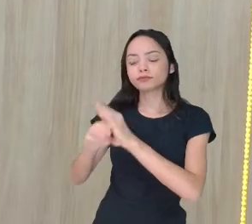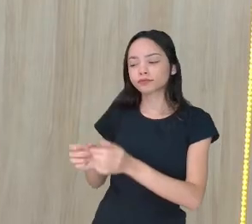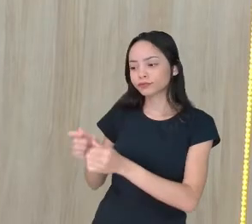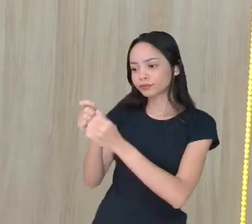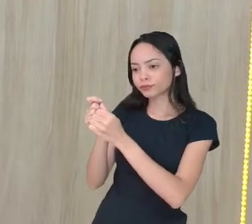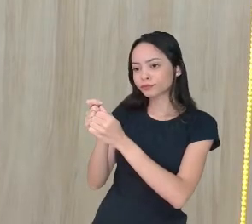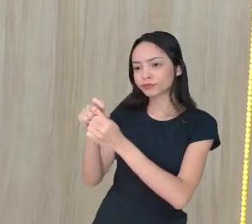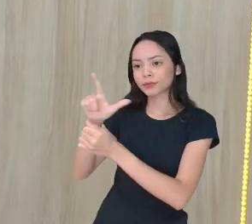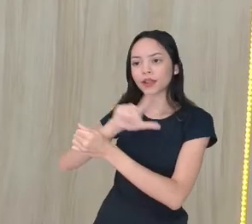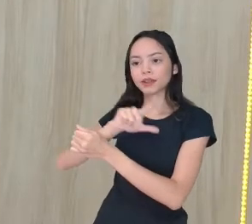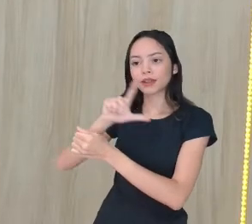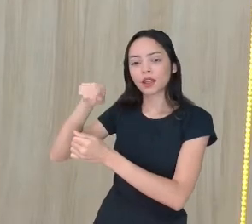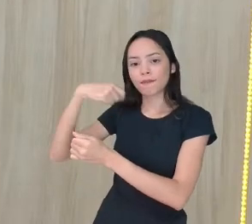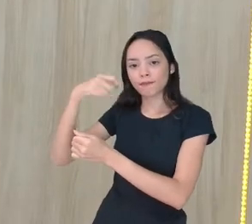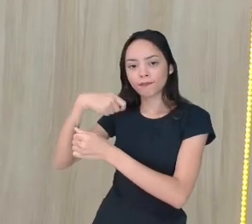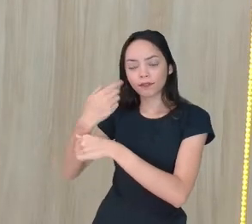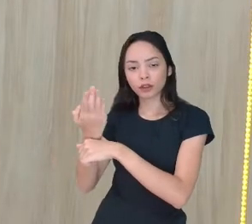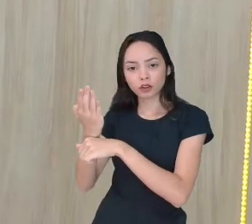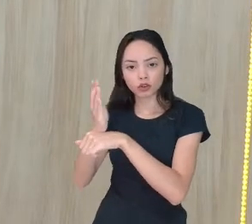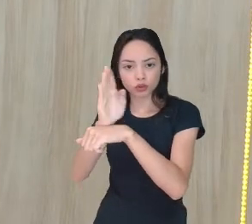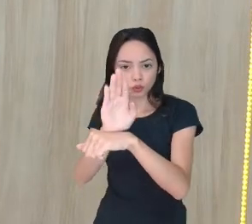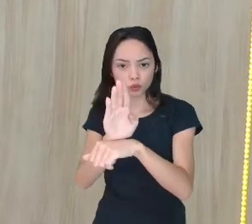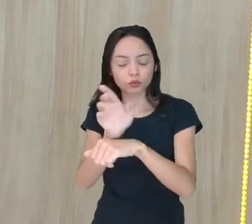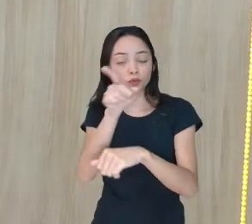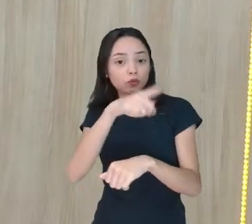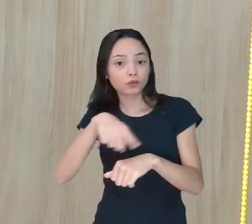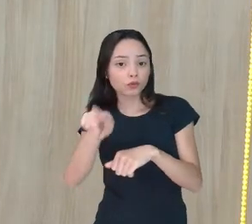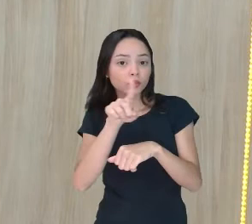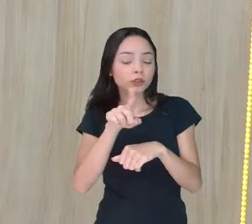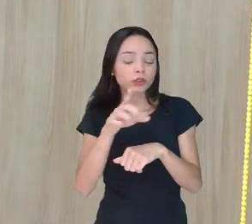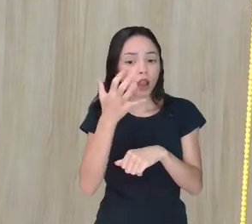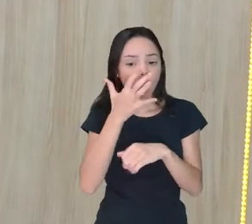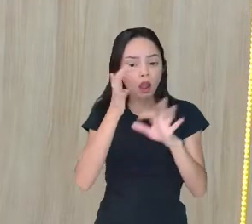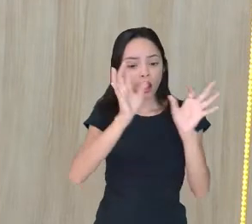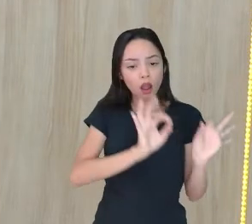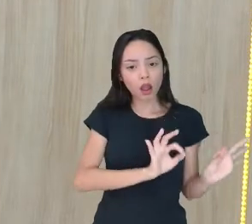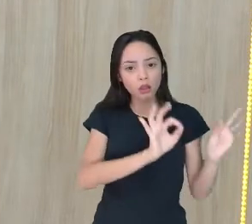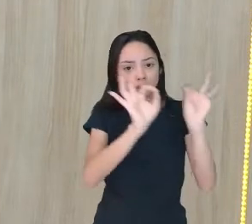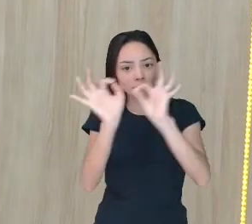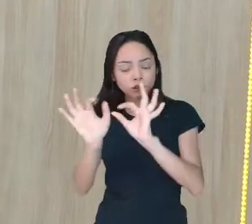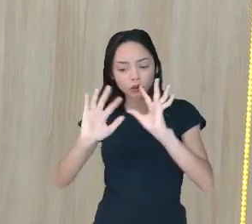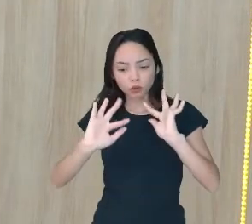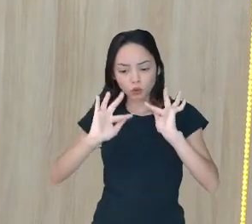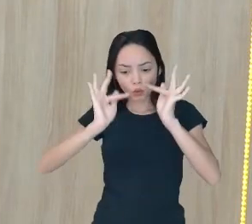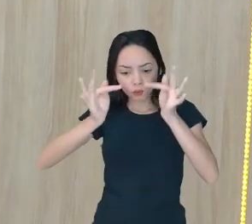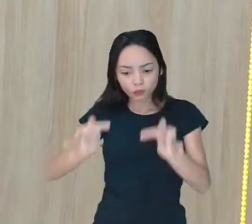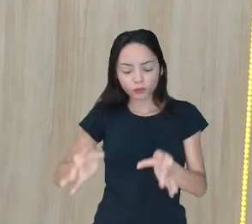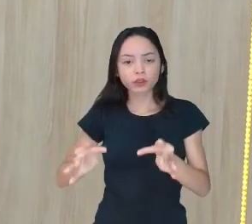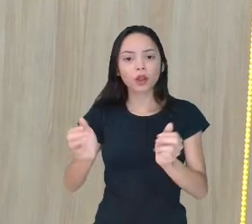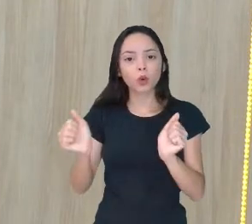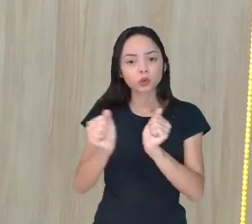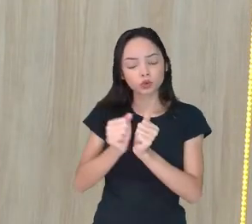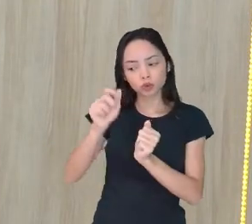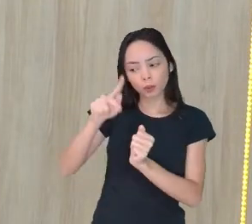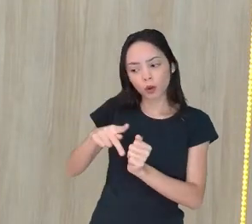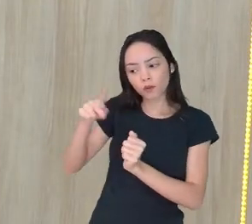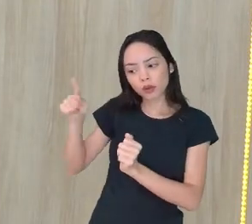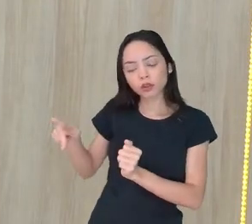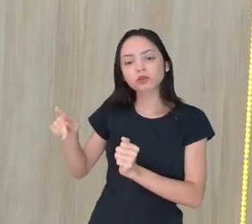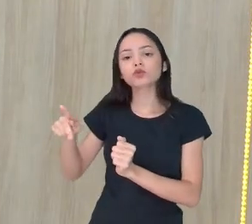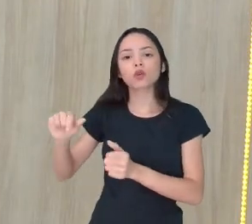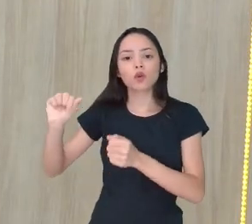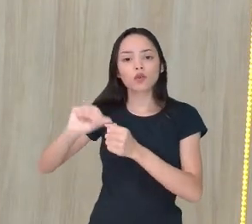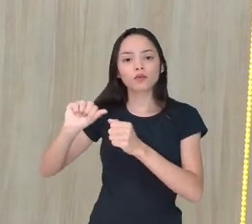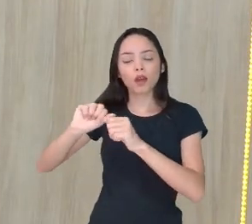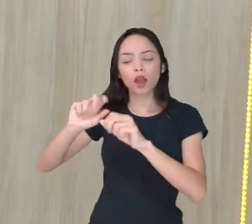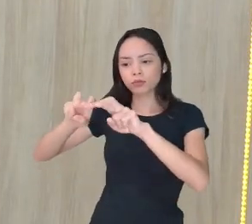um vídeo auxiliar, vocês vão assistir esse vídeo e depois realiza aí com seu professor, sua professora, uma